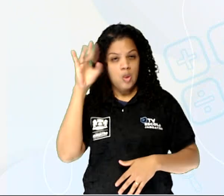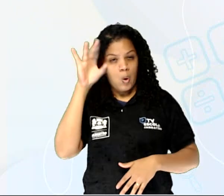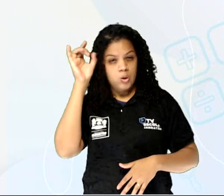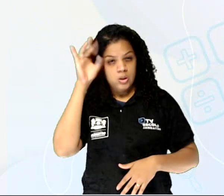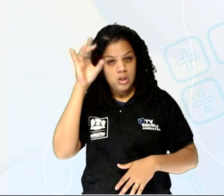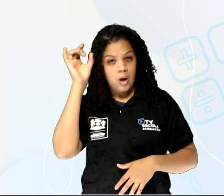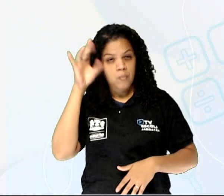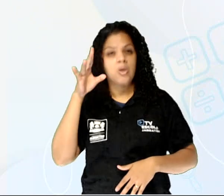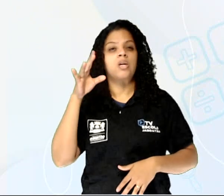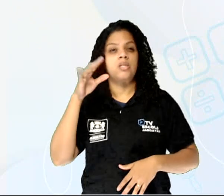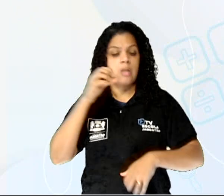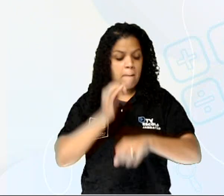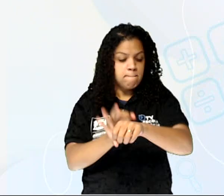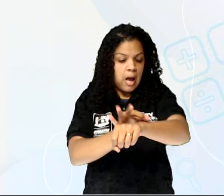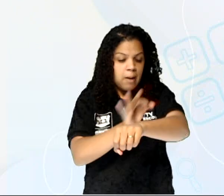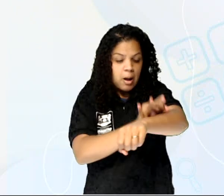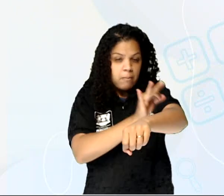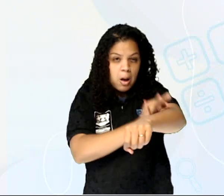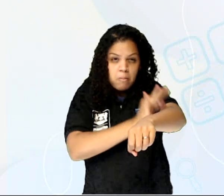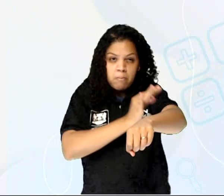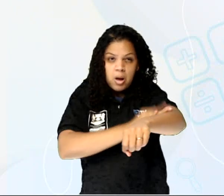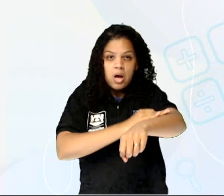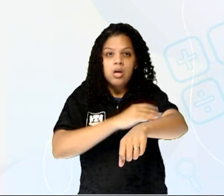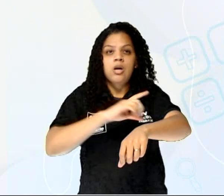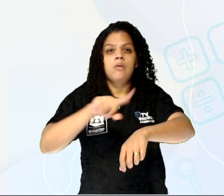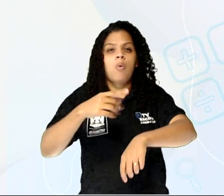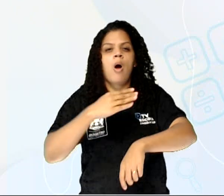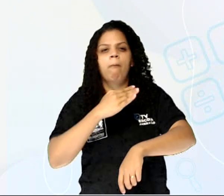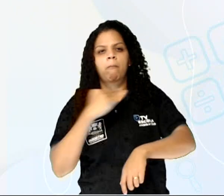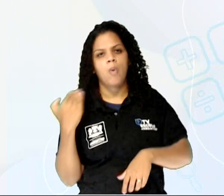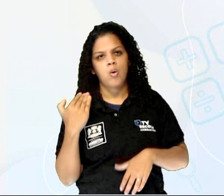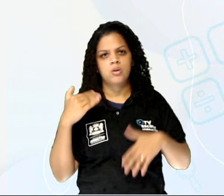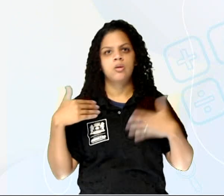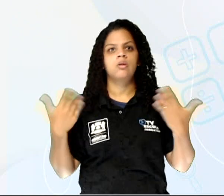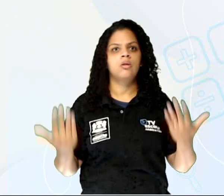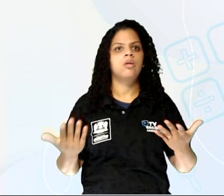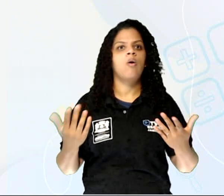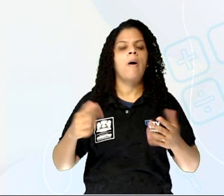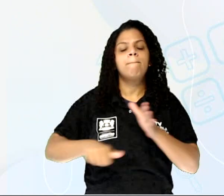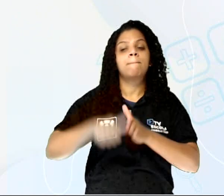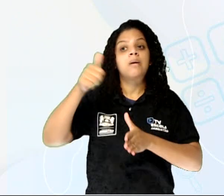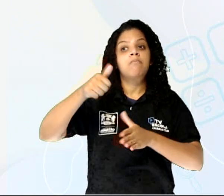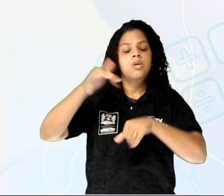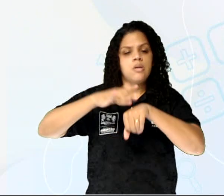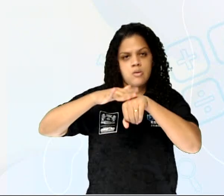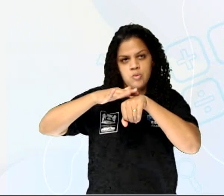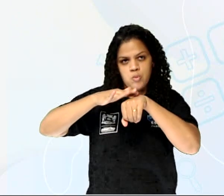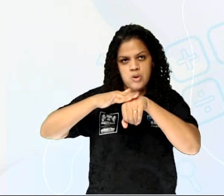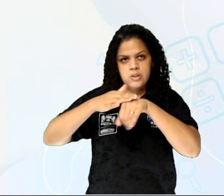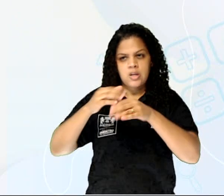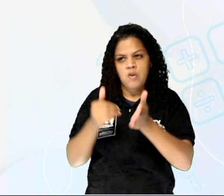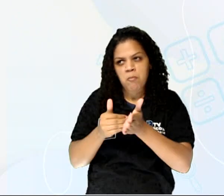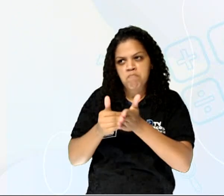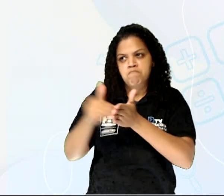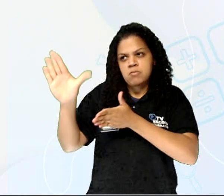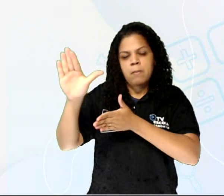morte. A varíola foi a primeira doença infecciosa que foi erradicada por meio da vacinação.